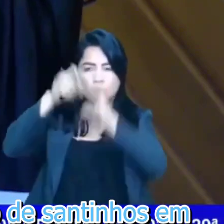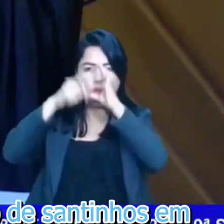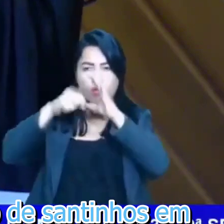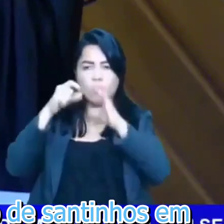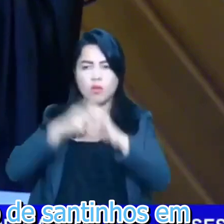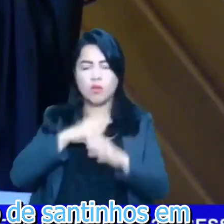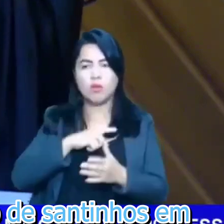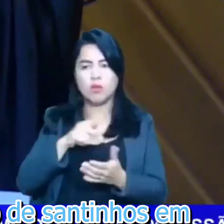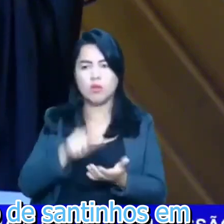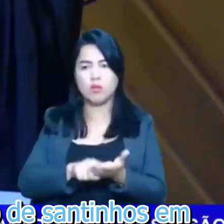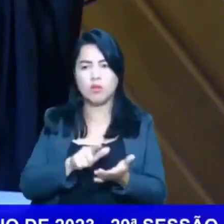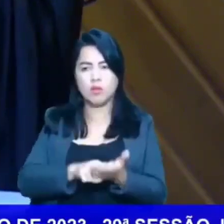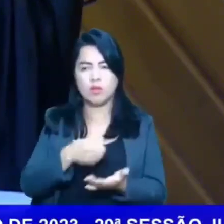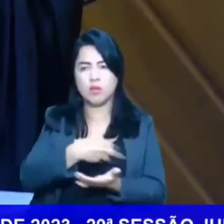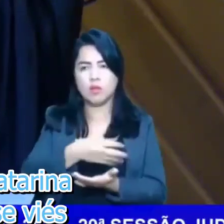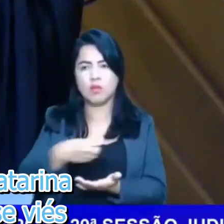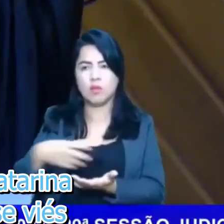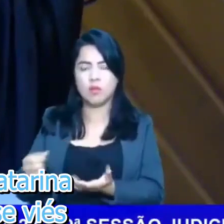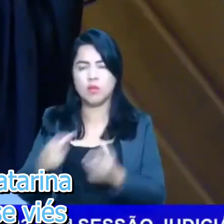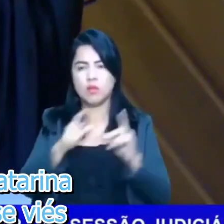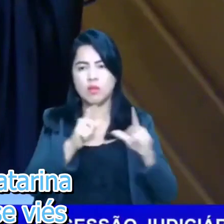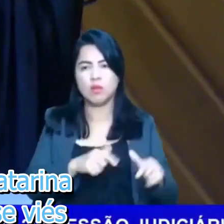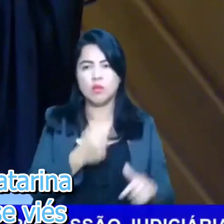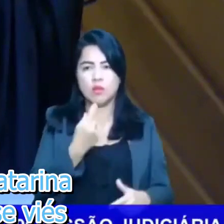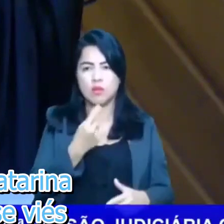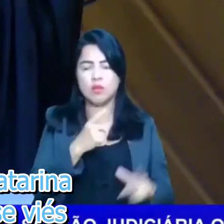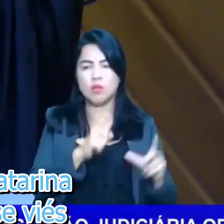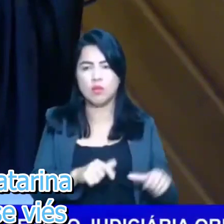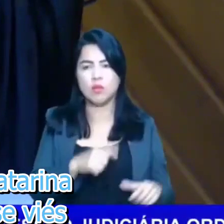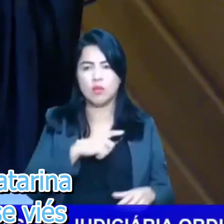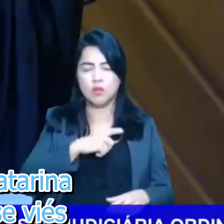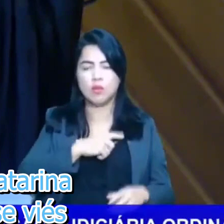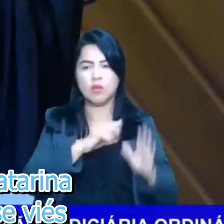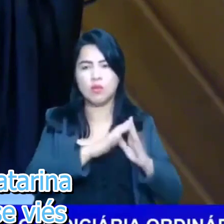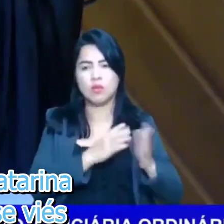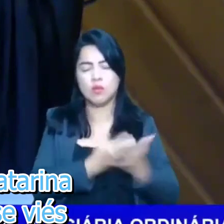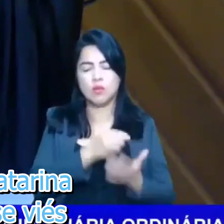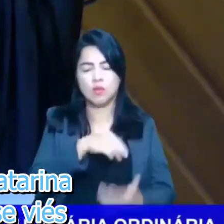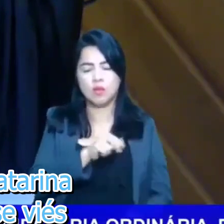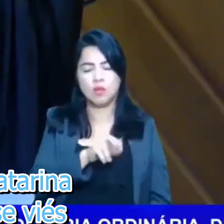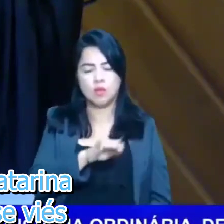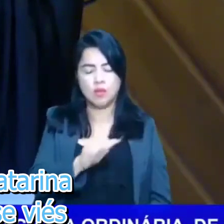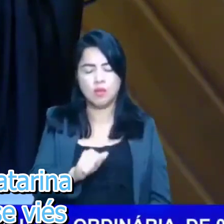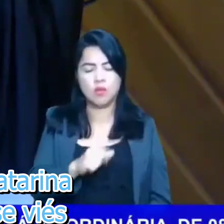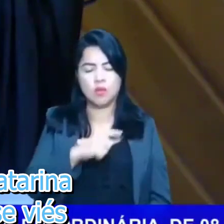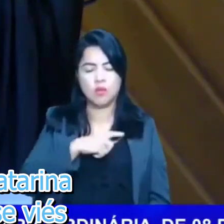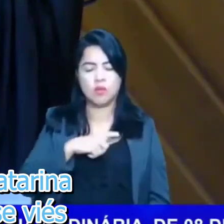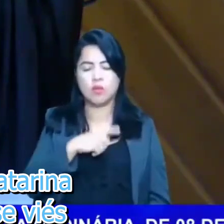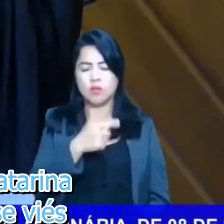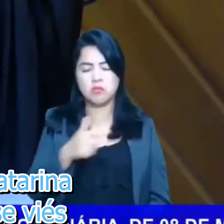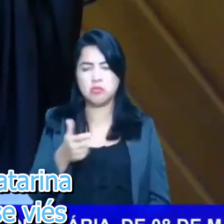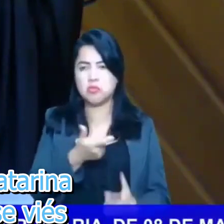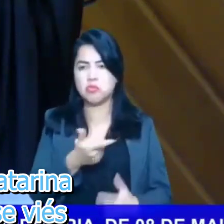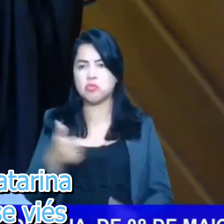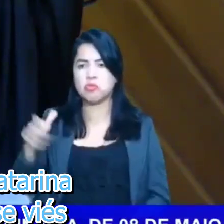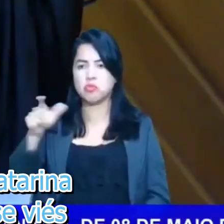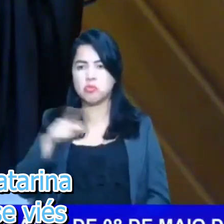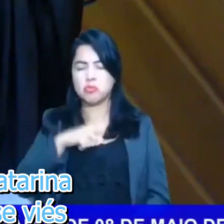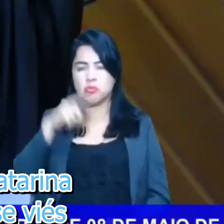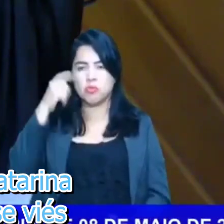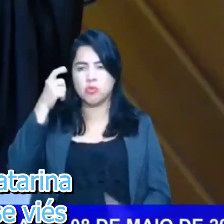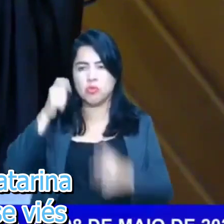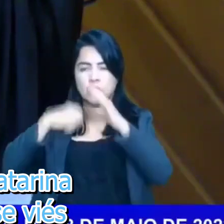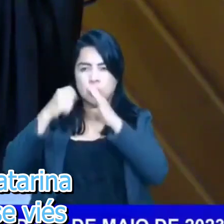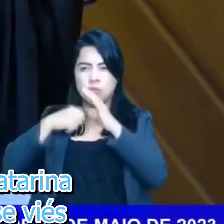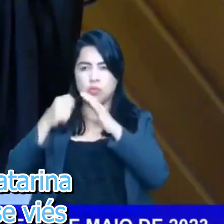o despejo de santinhos em apenas um local de votação, que foi a Escola Maria Catarina Dantas Tibúrcio, não existindo nenhum registro